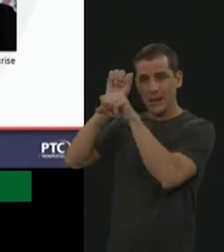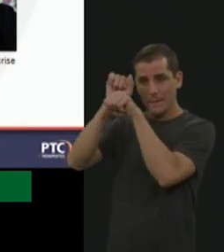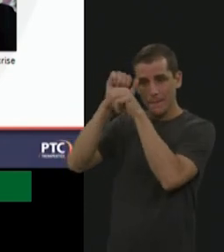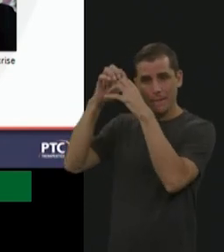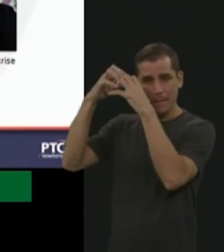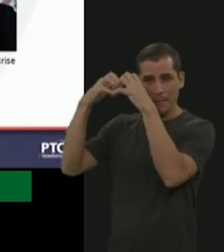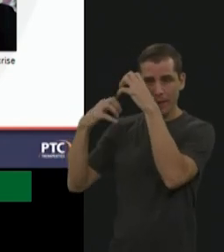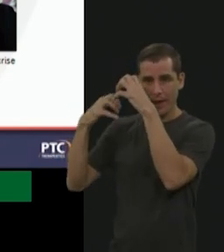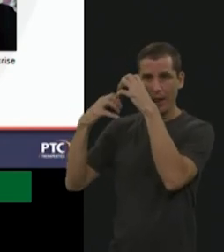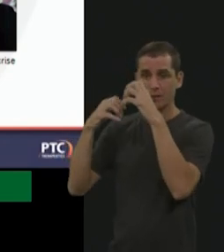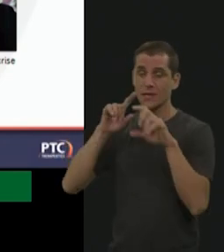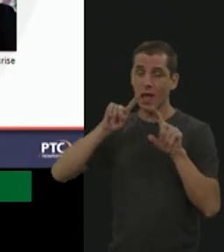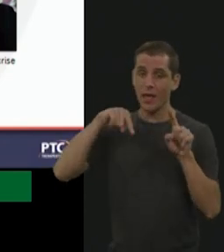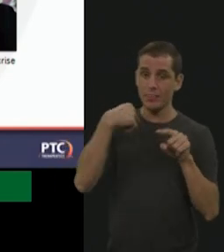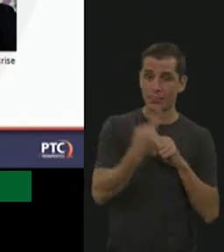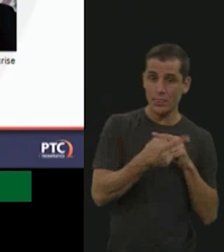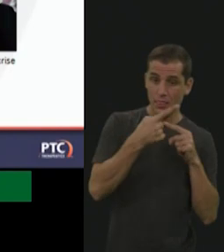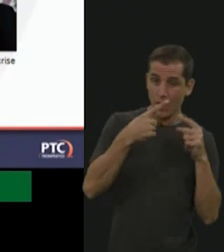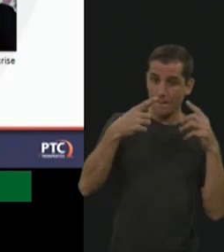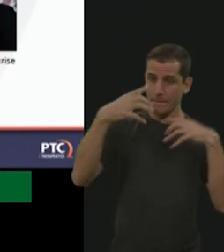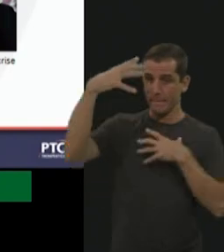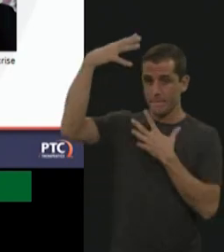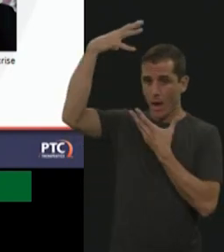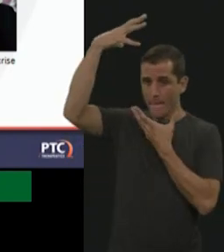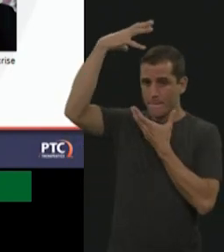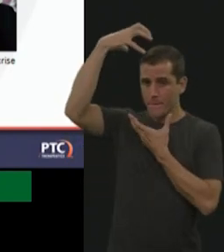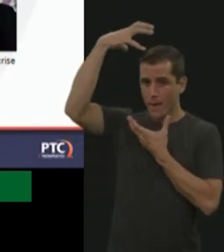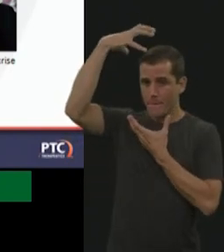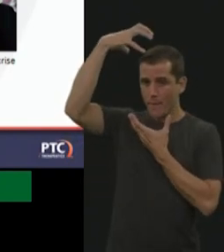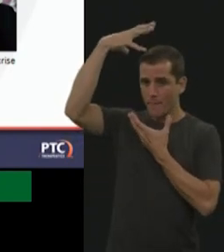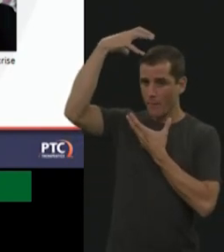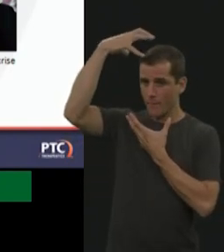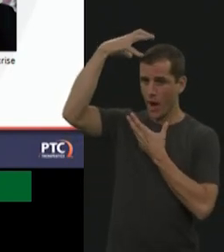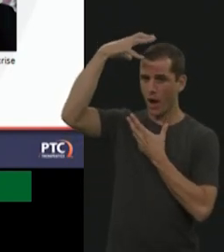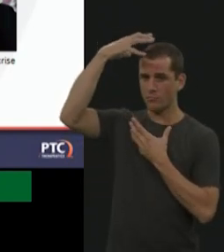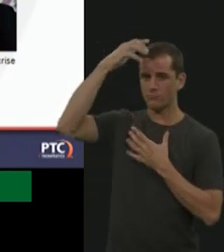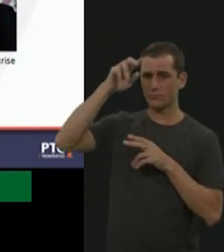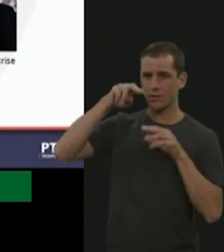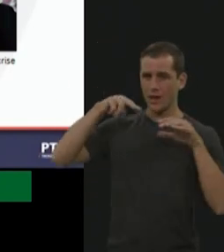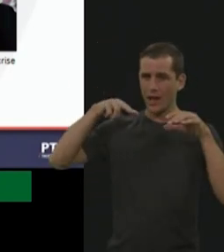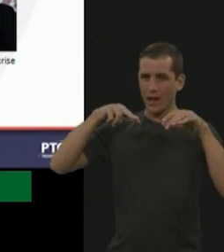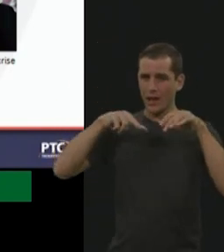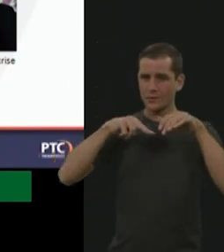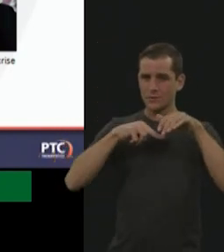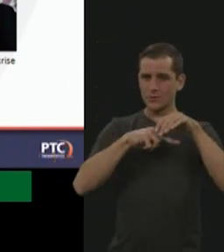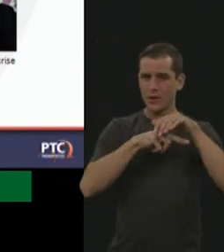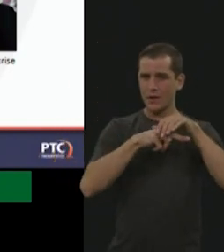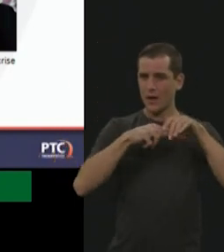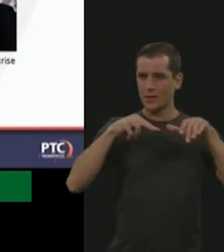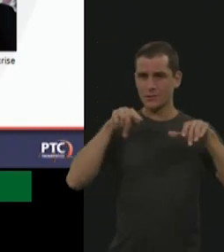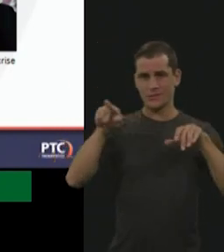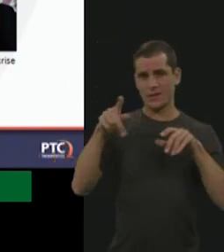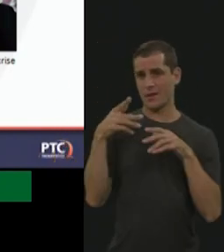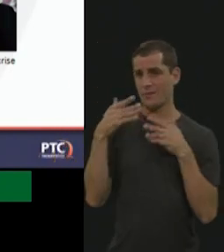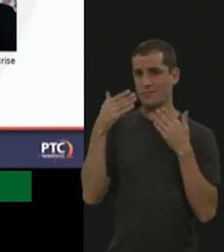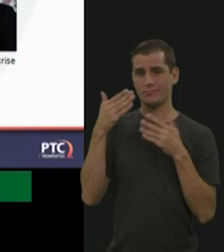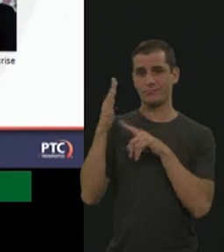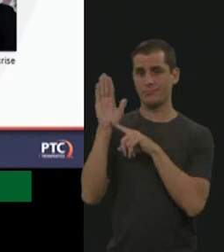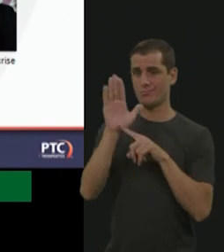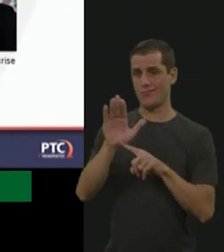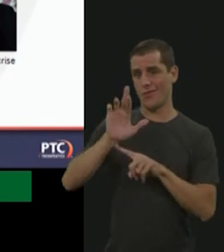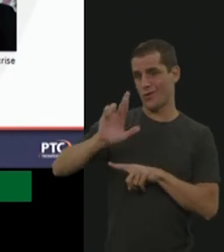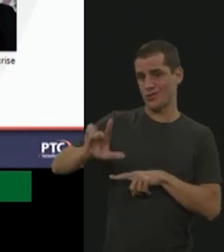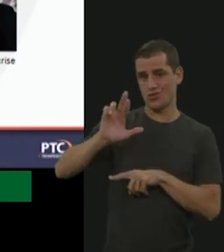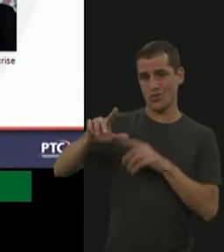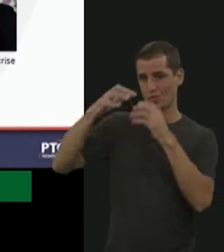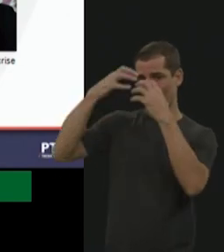mostrou alteração estrutural, né, que está muito associada à paralisia cerebral. Então, isso reforça que não era paralisia cerebral. E a questão do